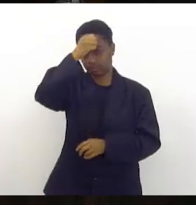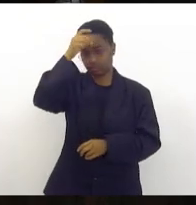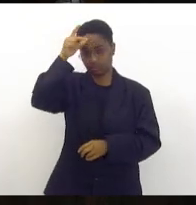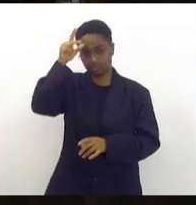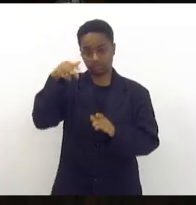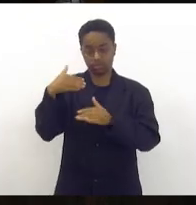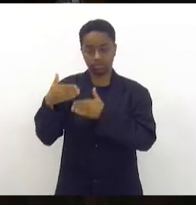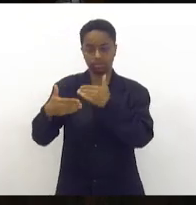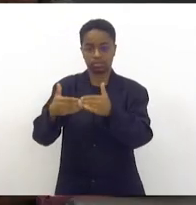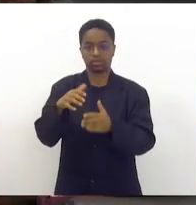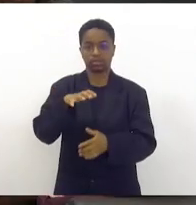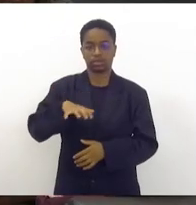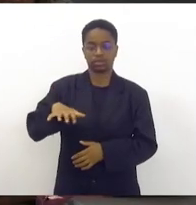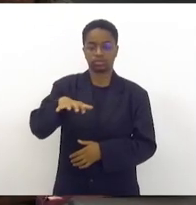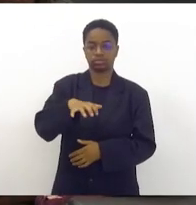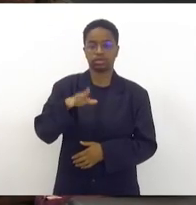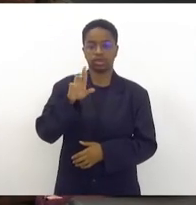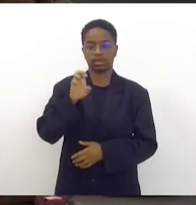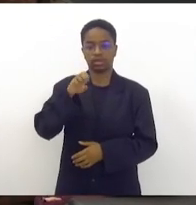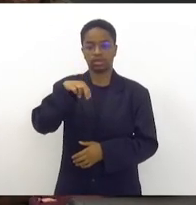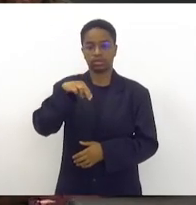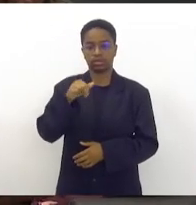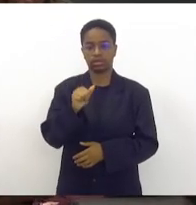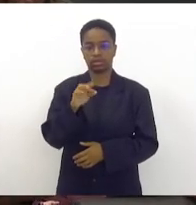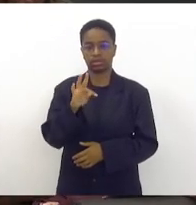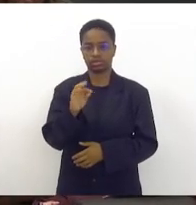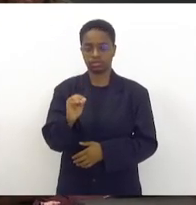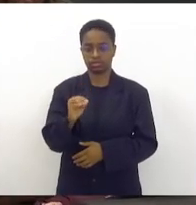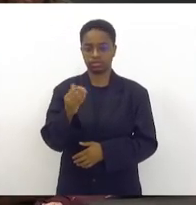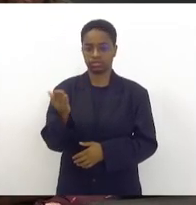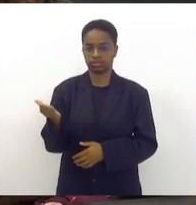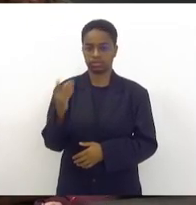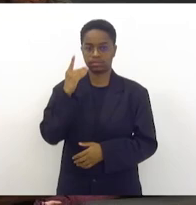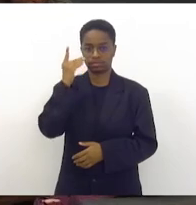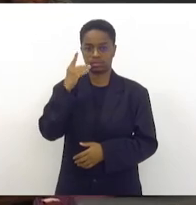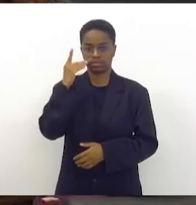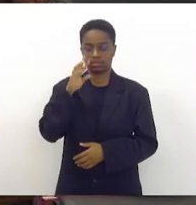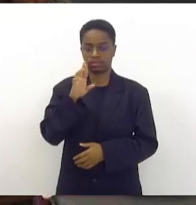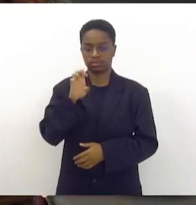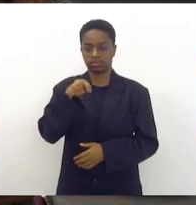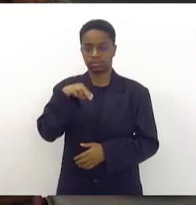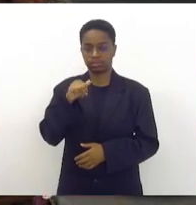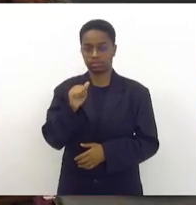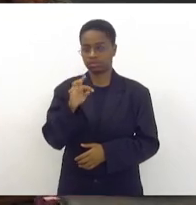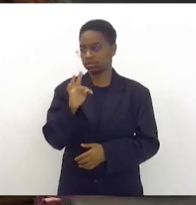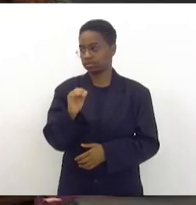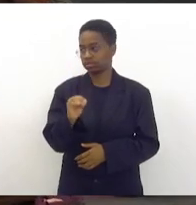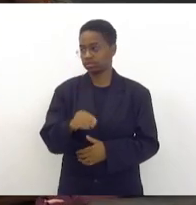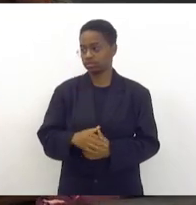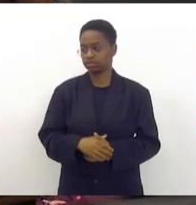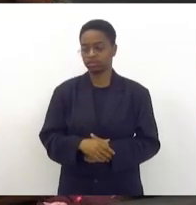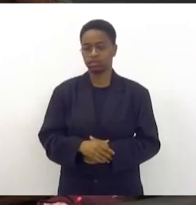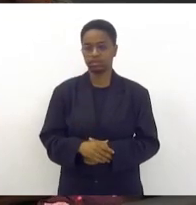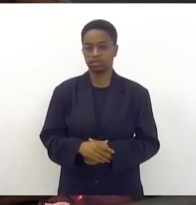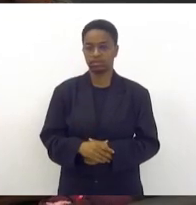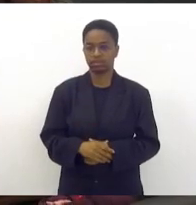Regional. Renato Machado, nosso nobre deputado Renato Machado.